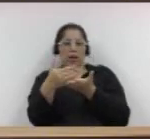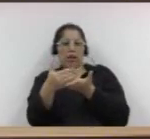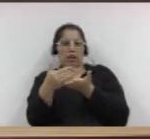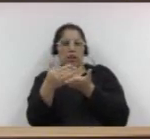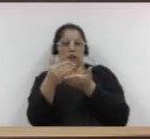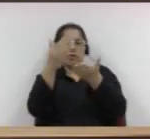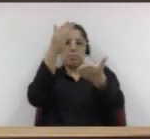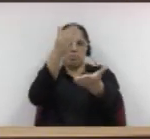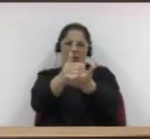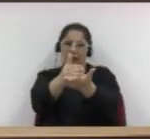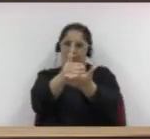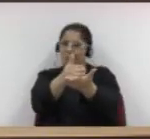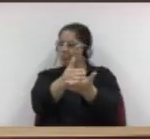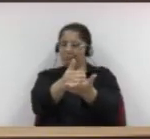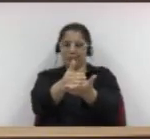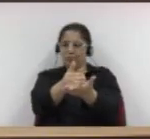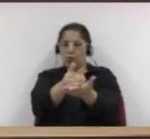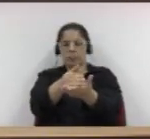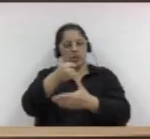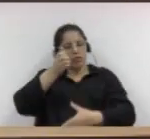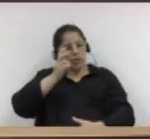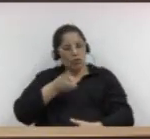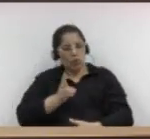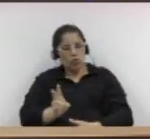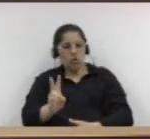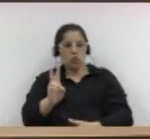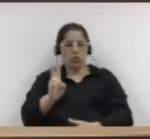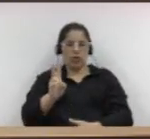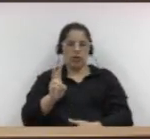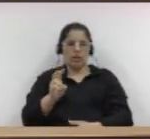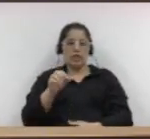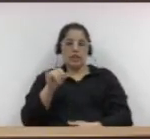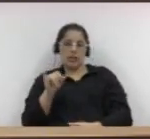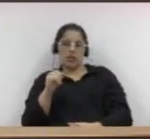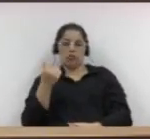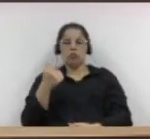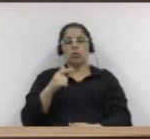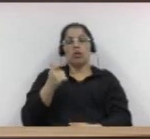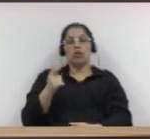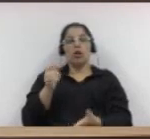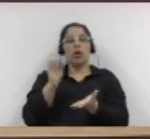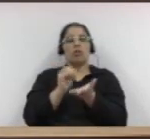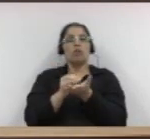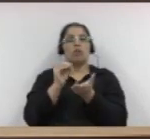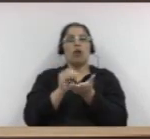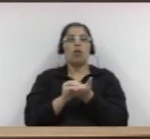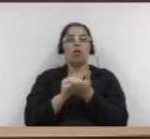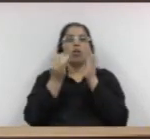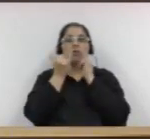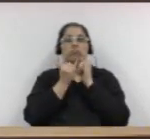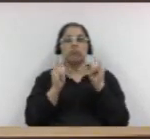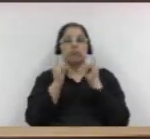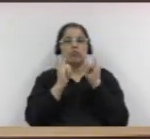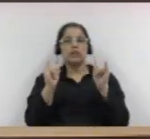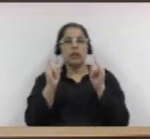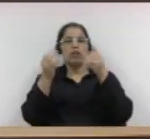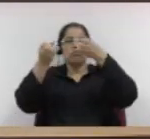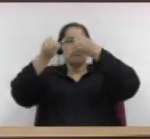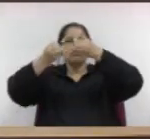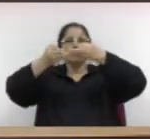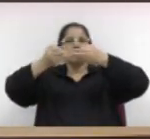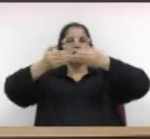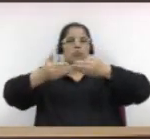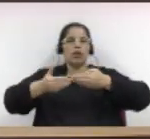a continuidade. E se não teve, tem que ter a publicidade, explicar o porquê e como que